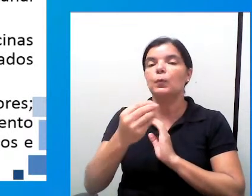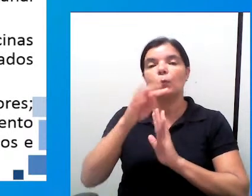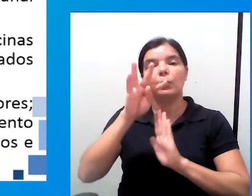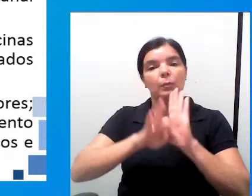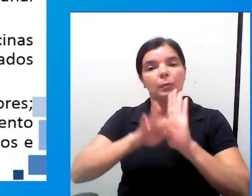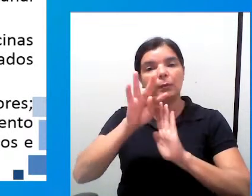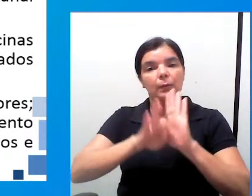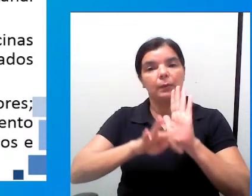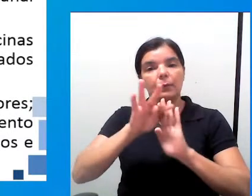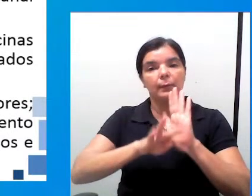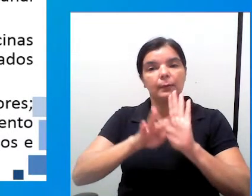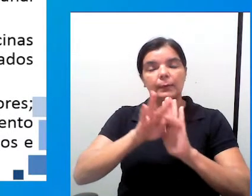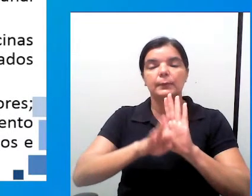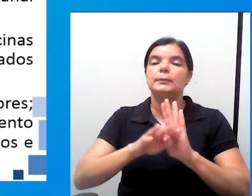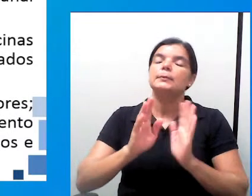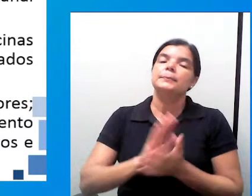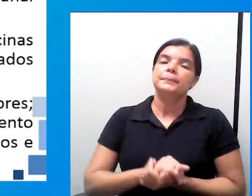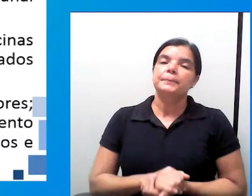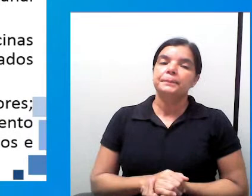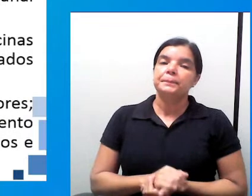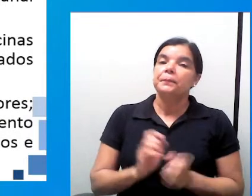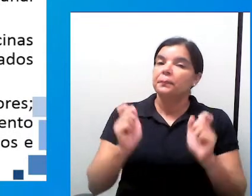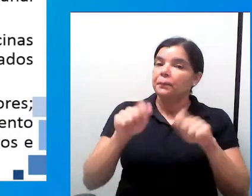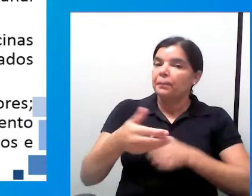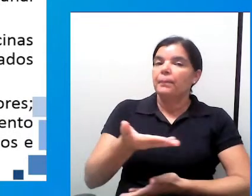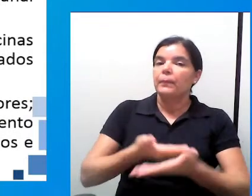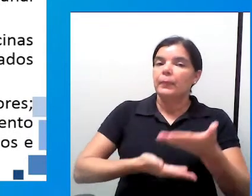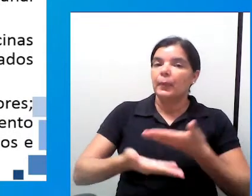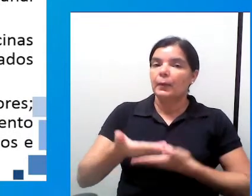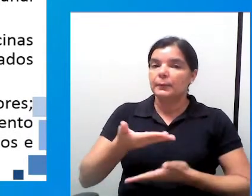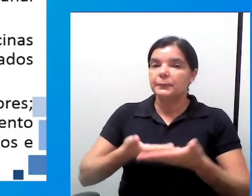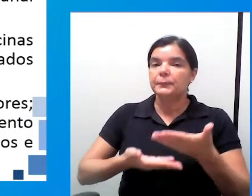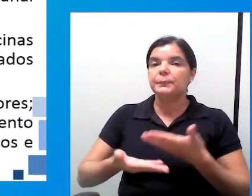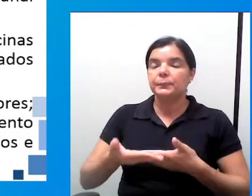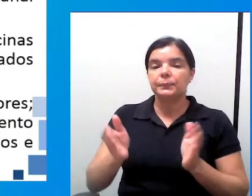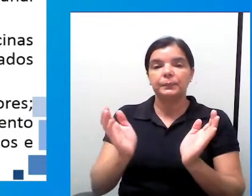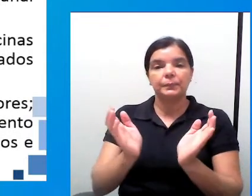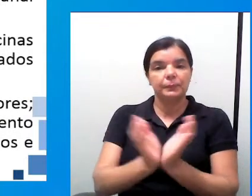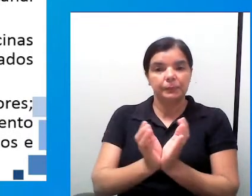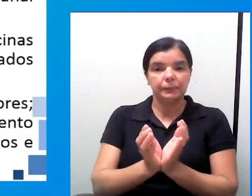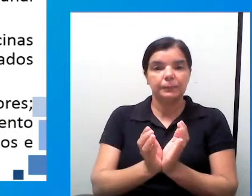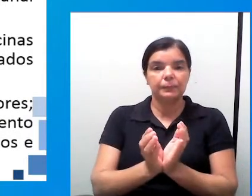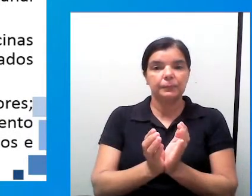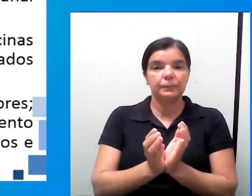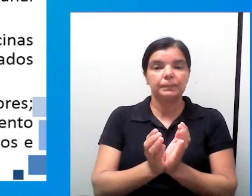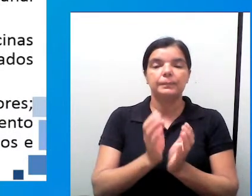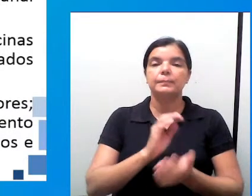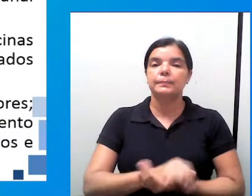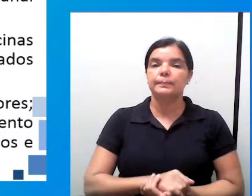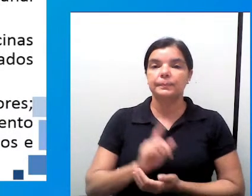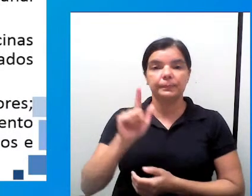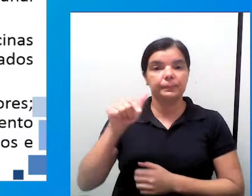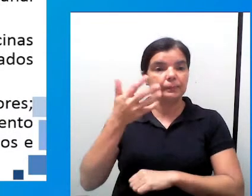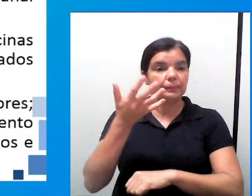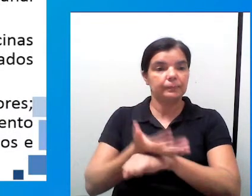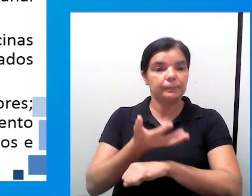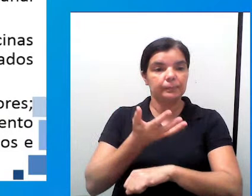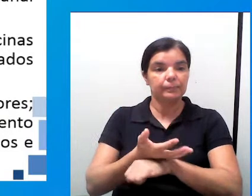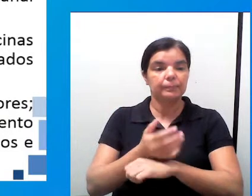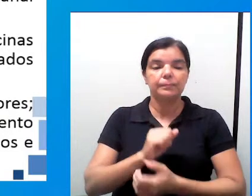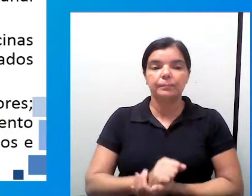E produzir um e-book no final, para poder compartilhar também com a comunidade. Tem outra disciplina que eles